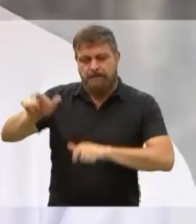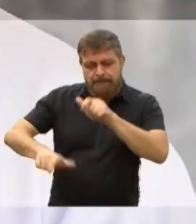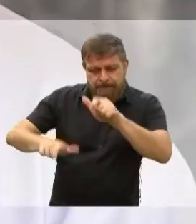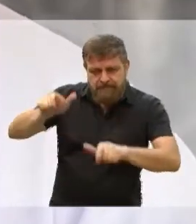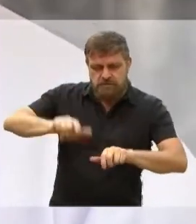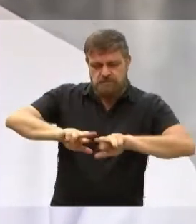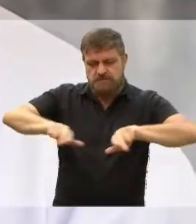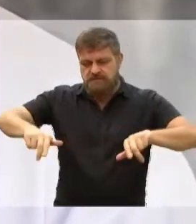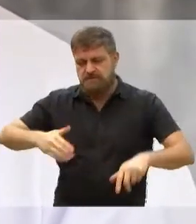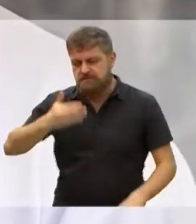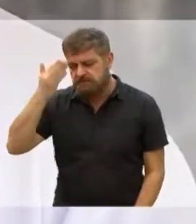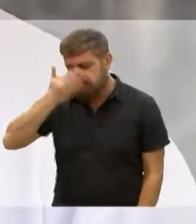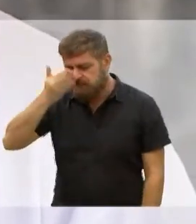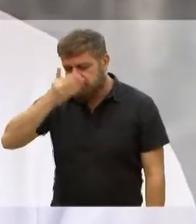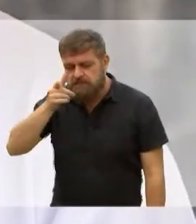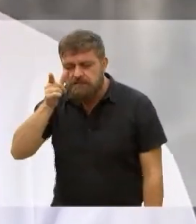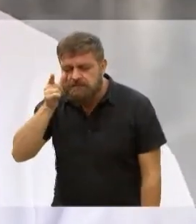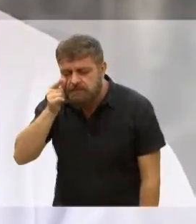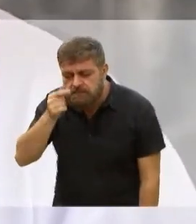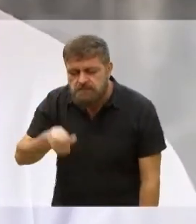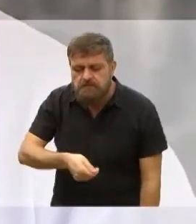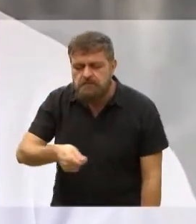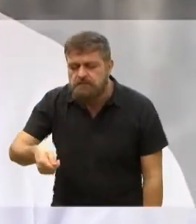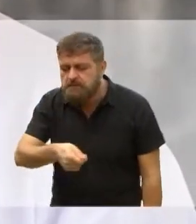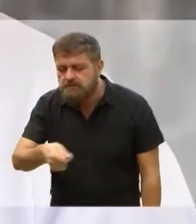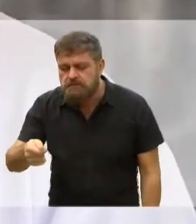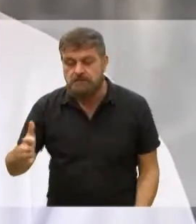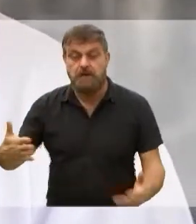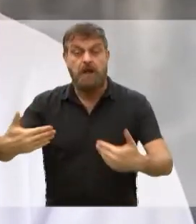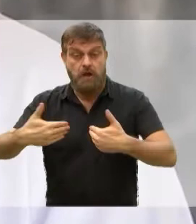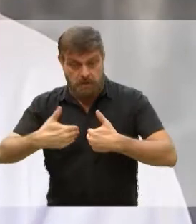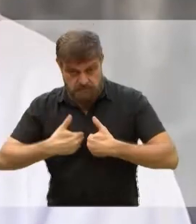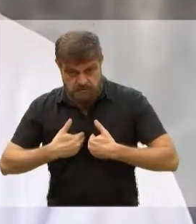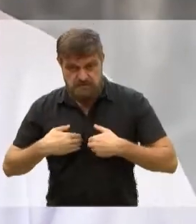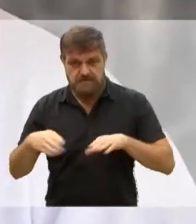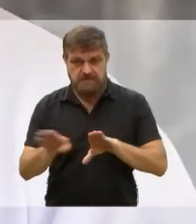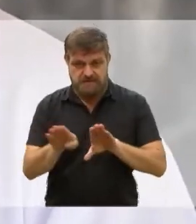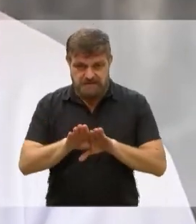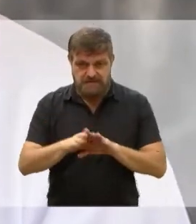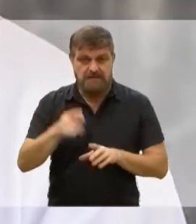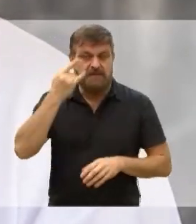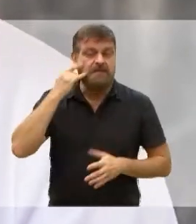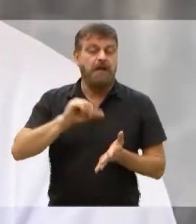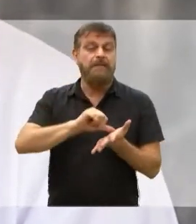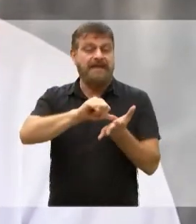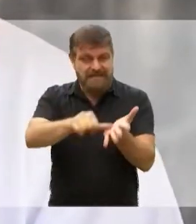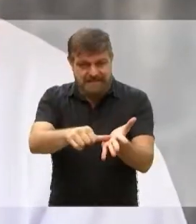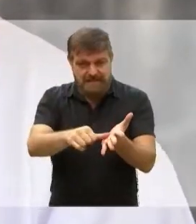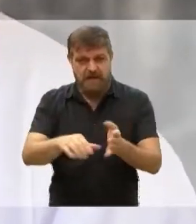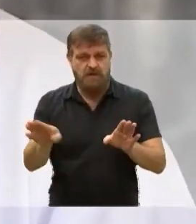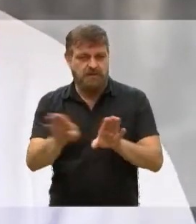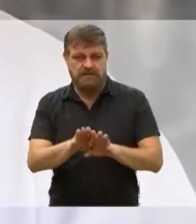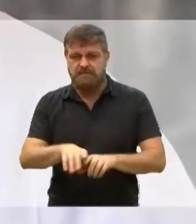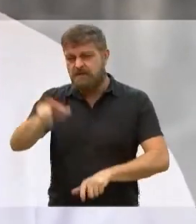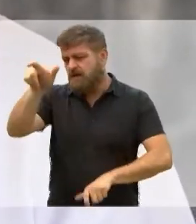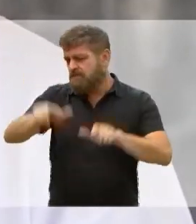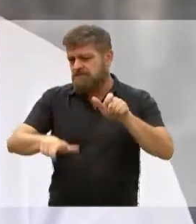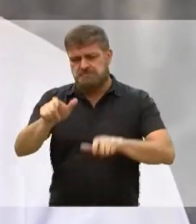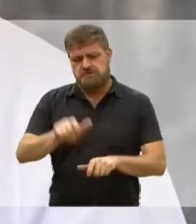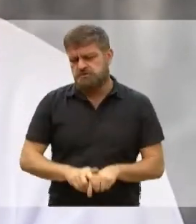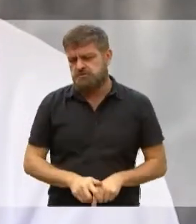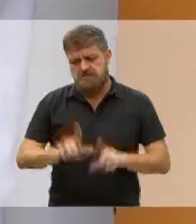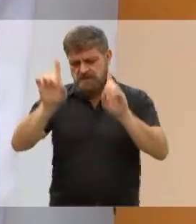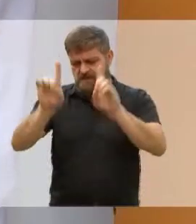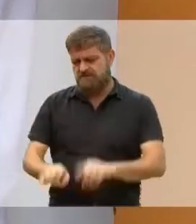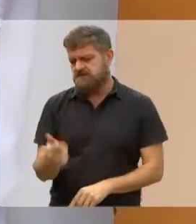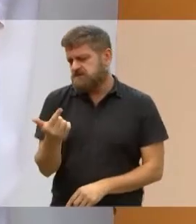pessoas cegas, com baixa visão, autistas, pessoas com síndrome de Down e pessoas sem deficiência